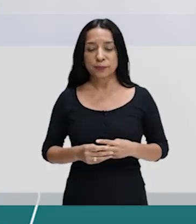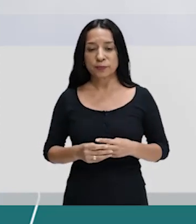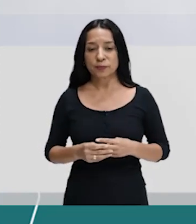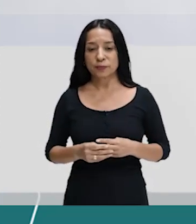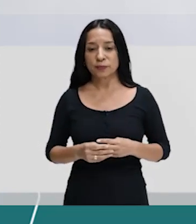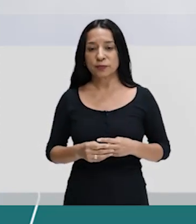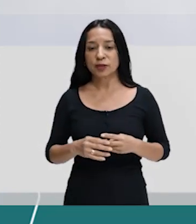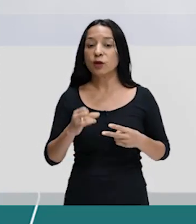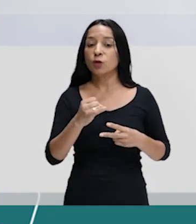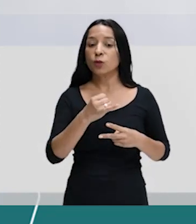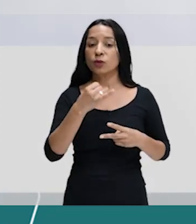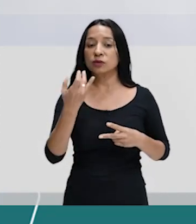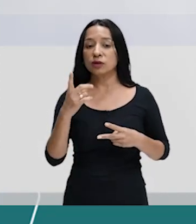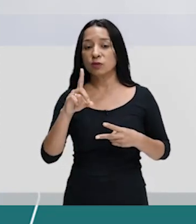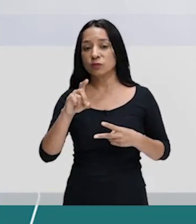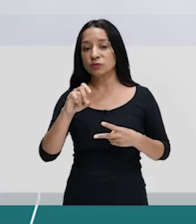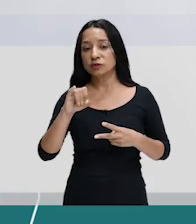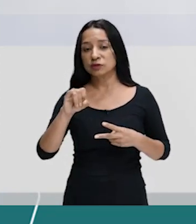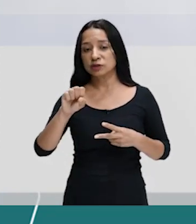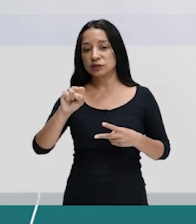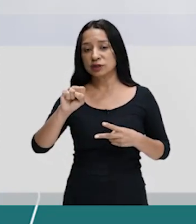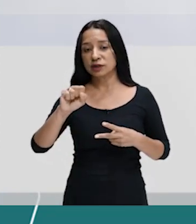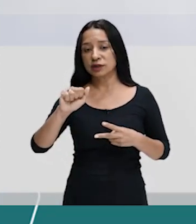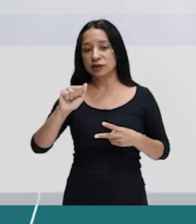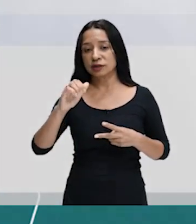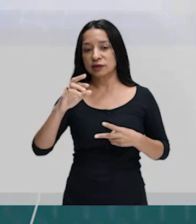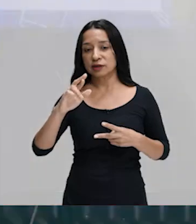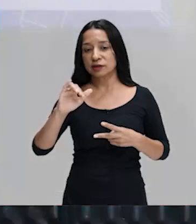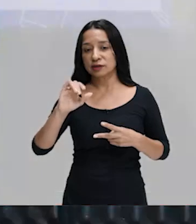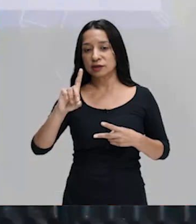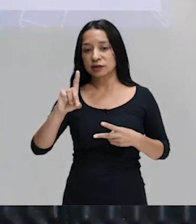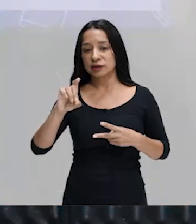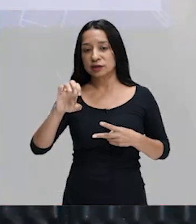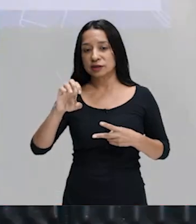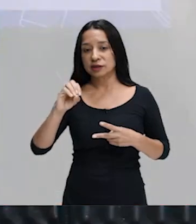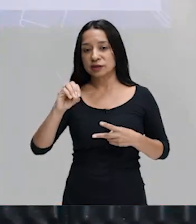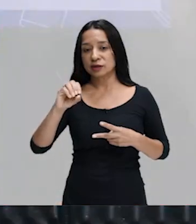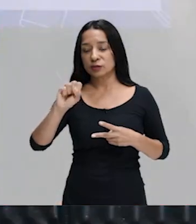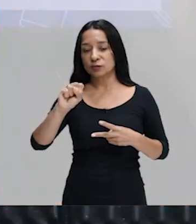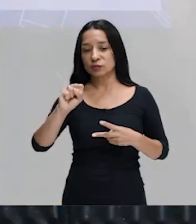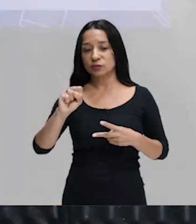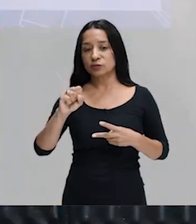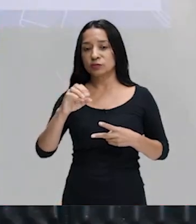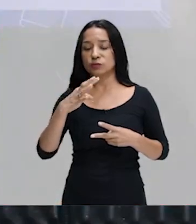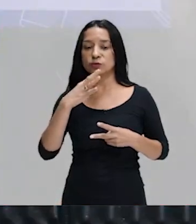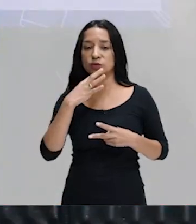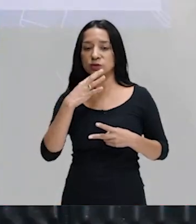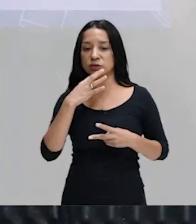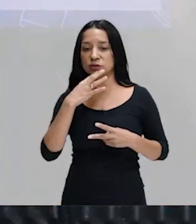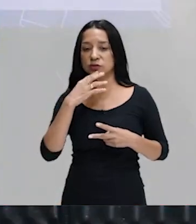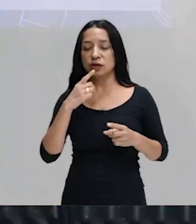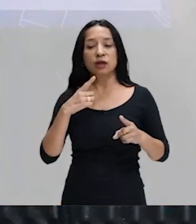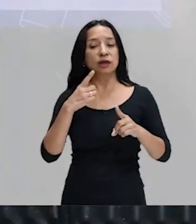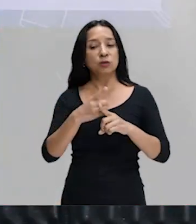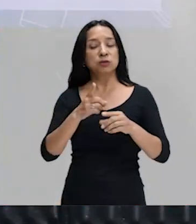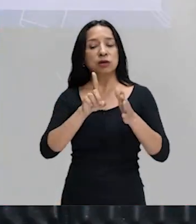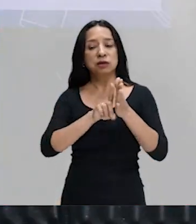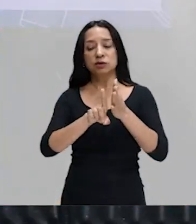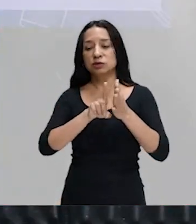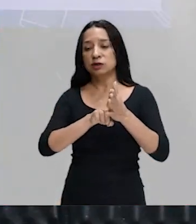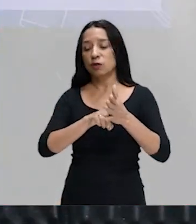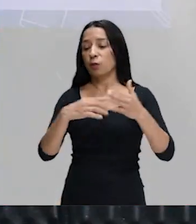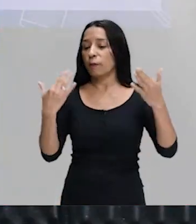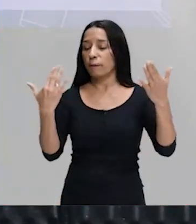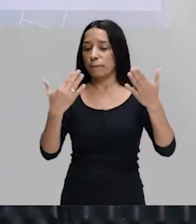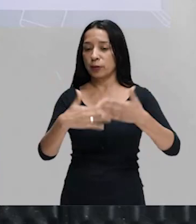Então, quais são os disacarídeos mais conhecidos? Que geralmente a gente vai encontrar alguma questão, uma prova.